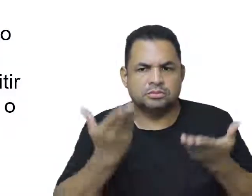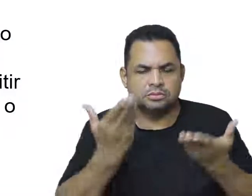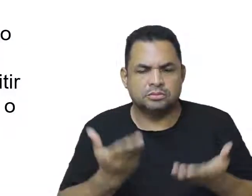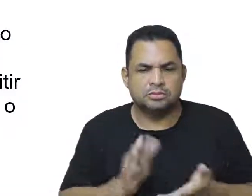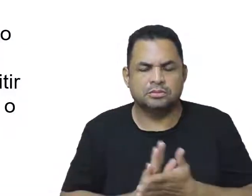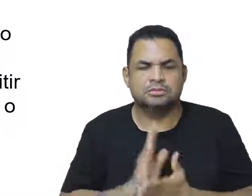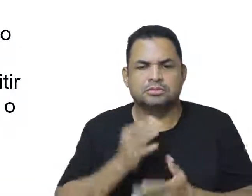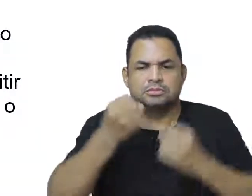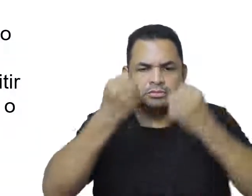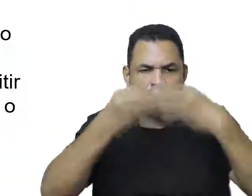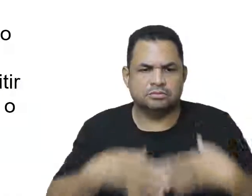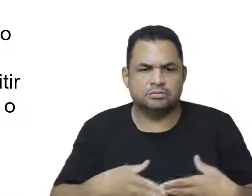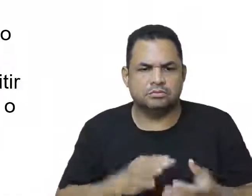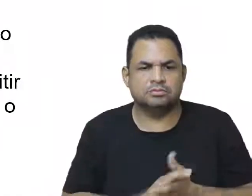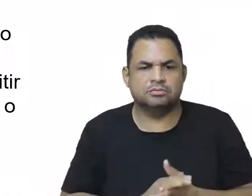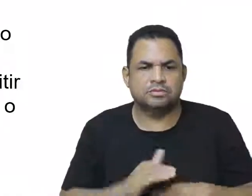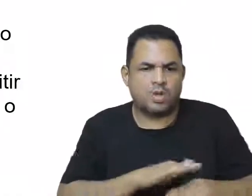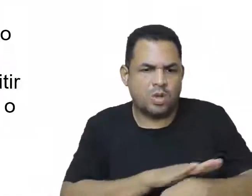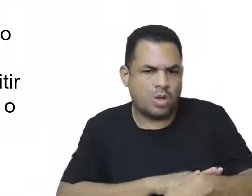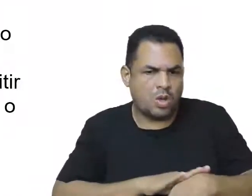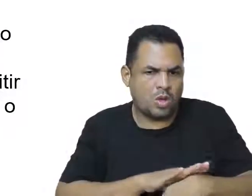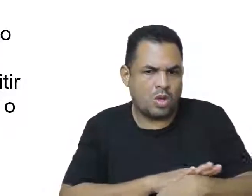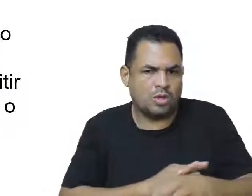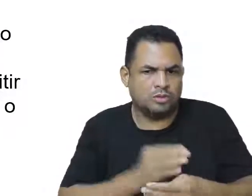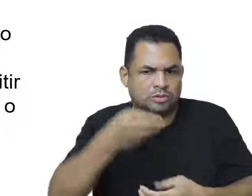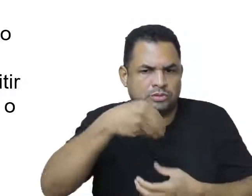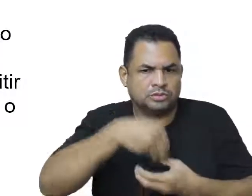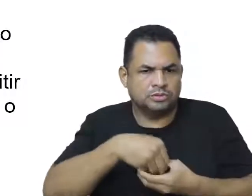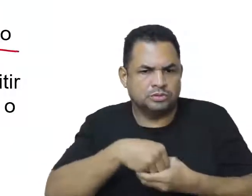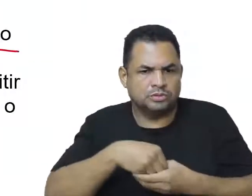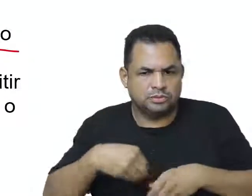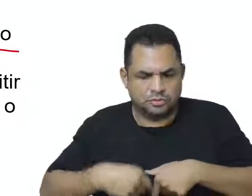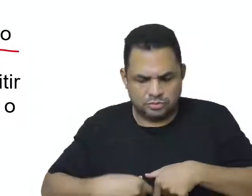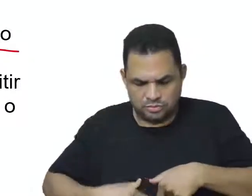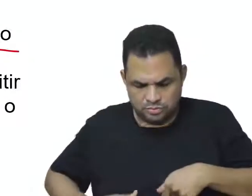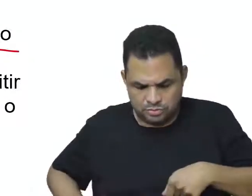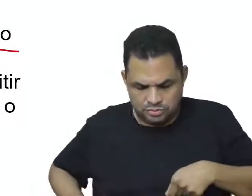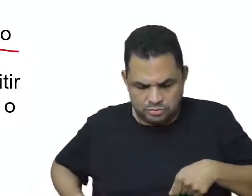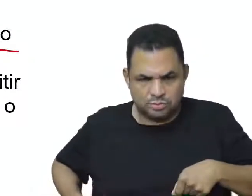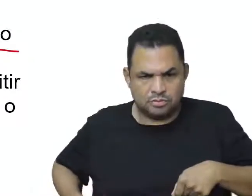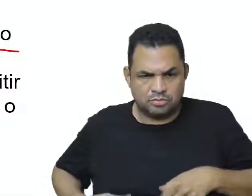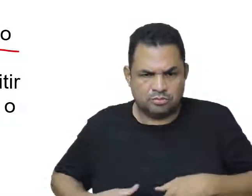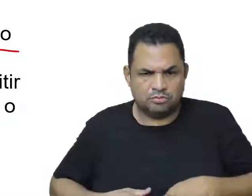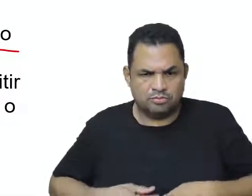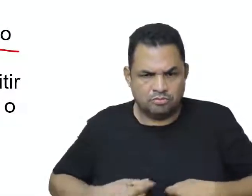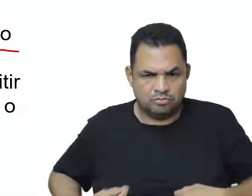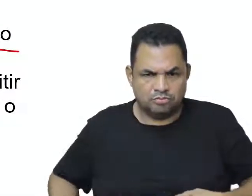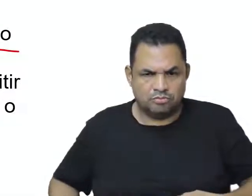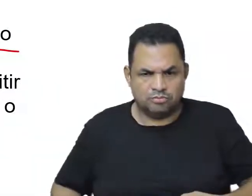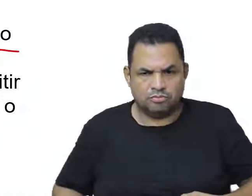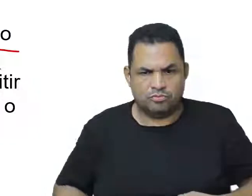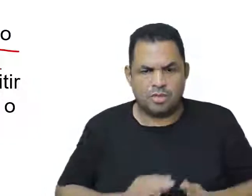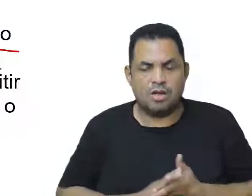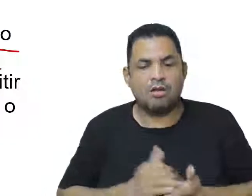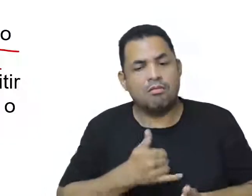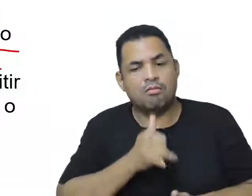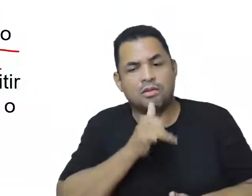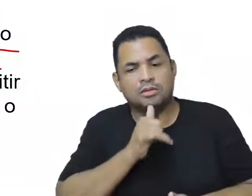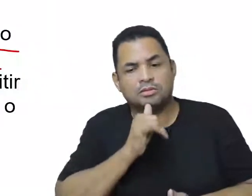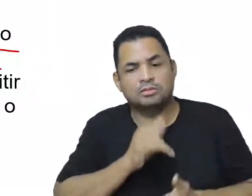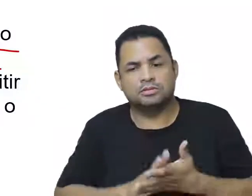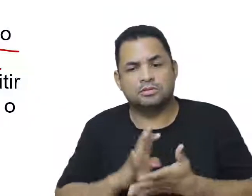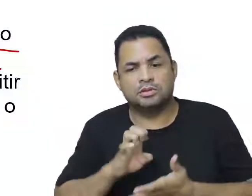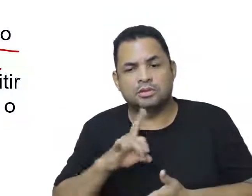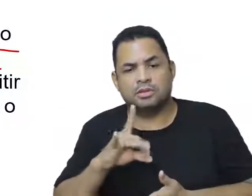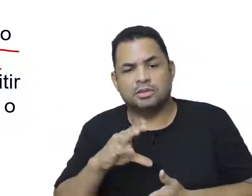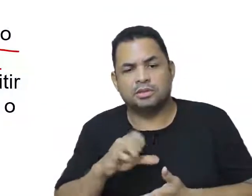falado. O tecido que reveste internamente o intestino delgado é um bom exemplo de epitélio, que eu acabei